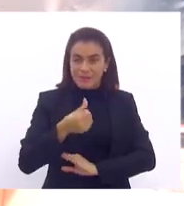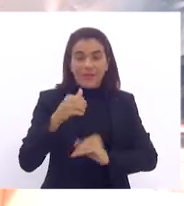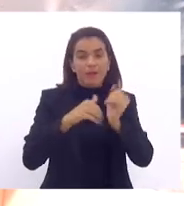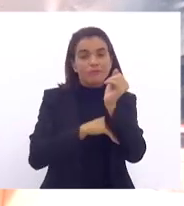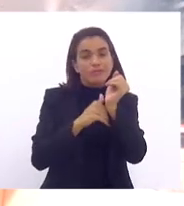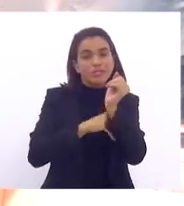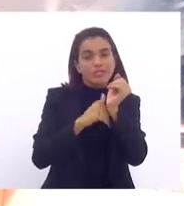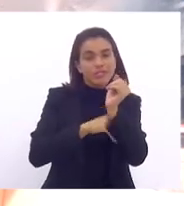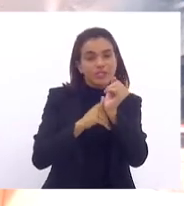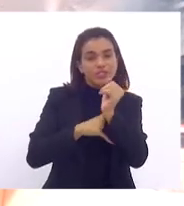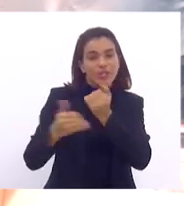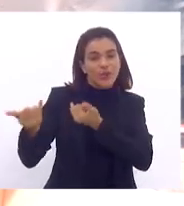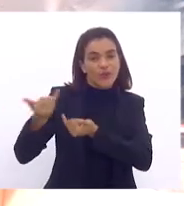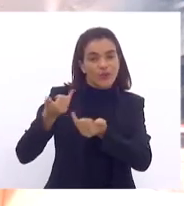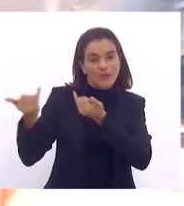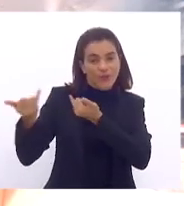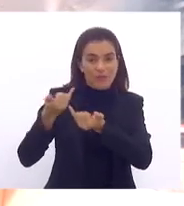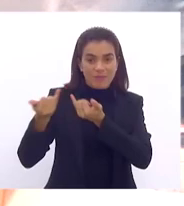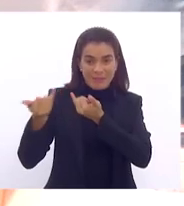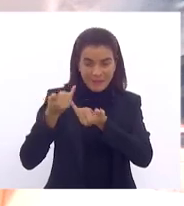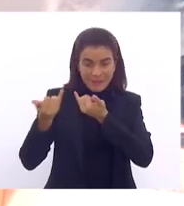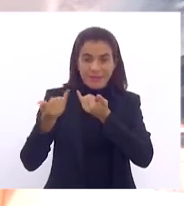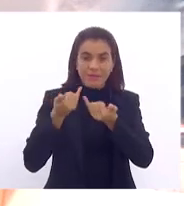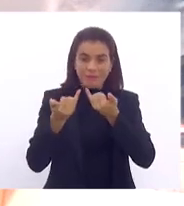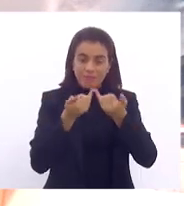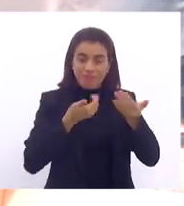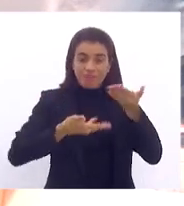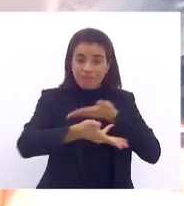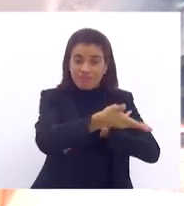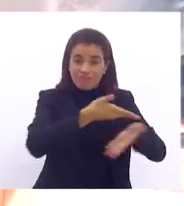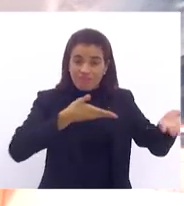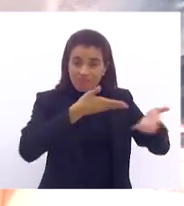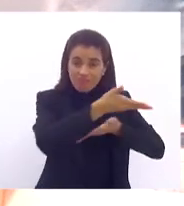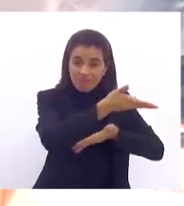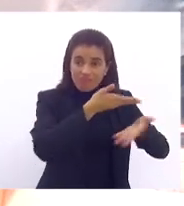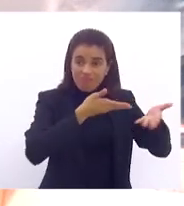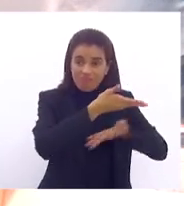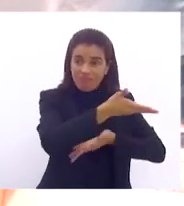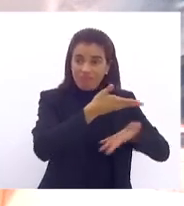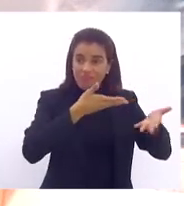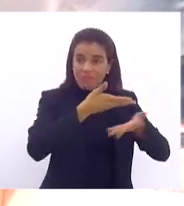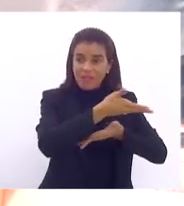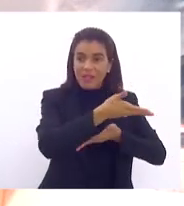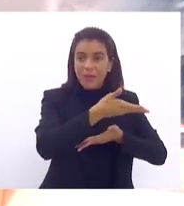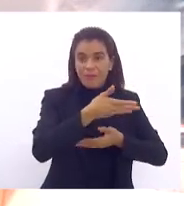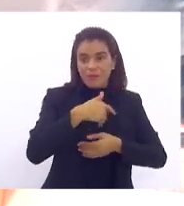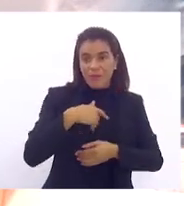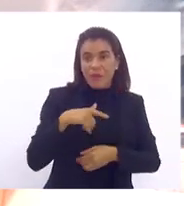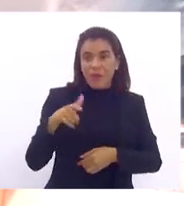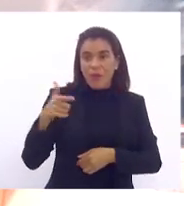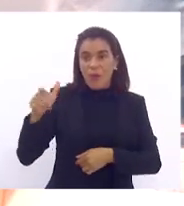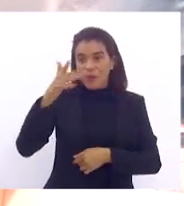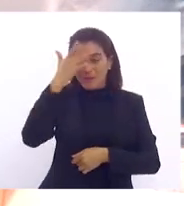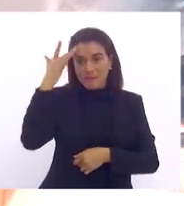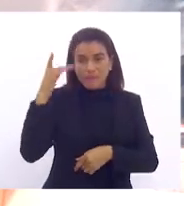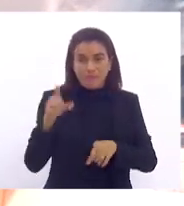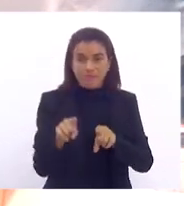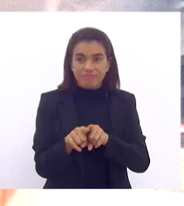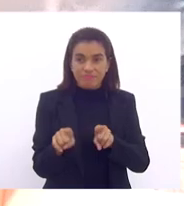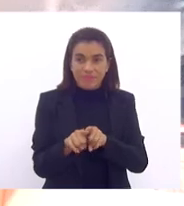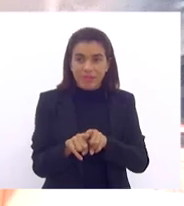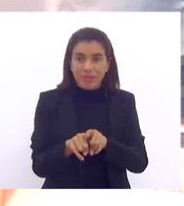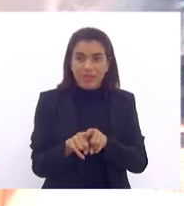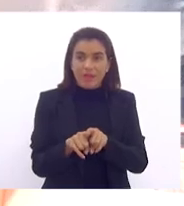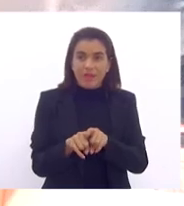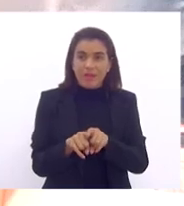fonte uma espécie de sigilo das informações trocada entre o os representados com seu representante e que podem levar